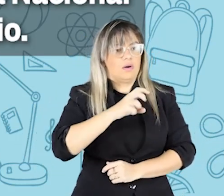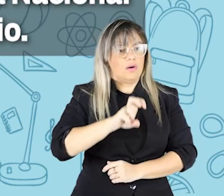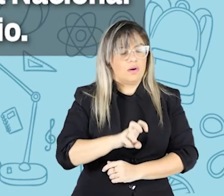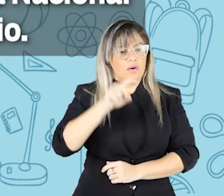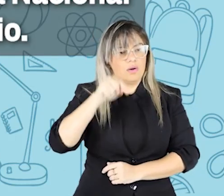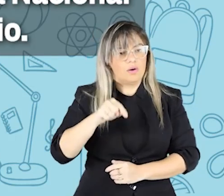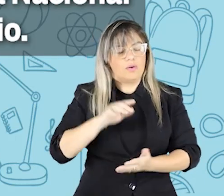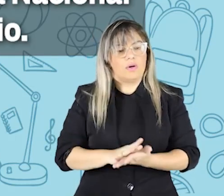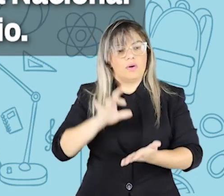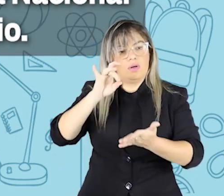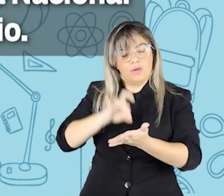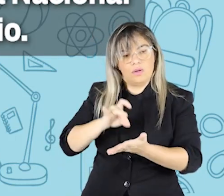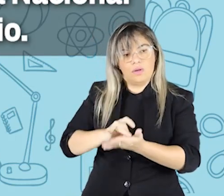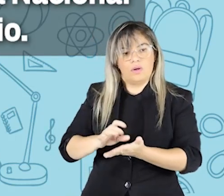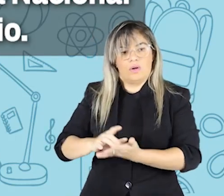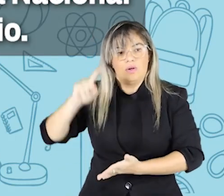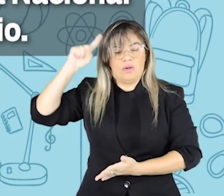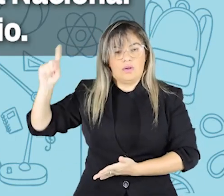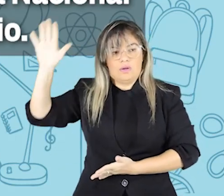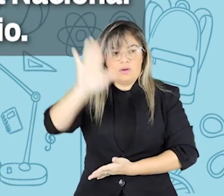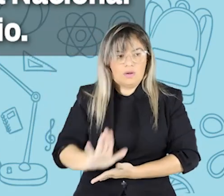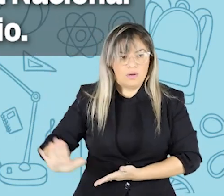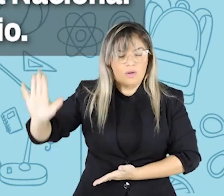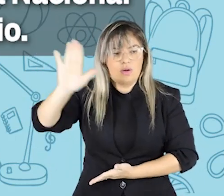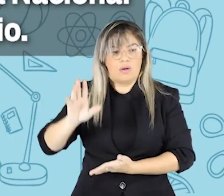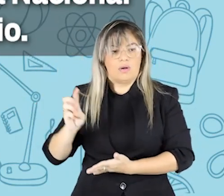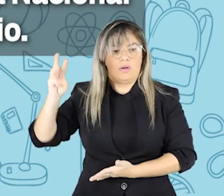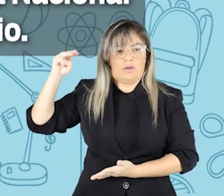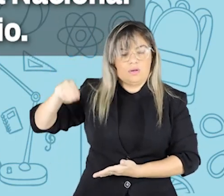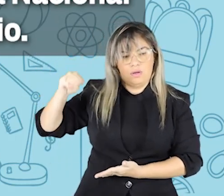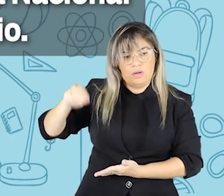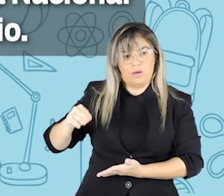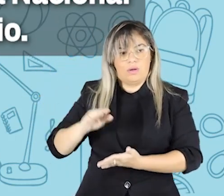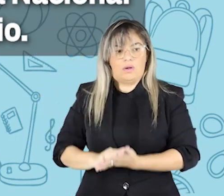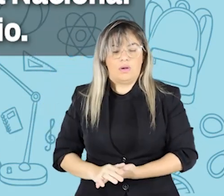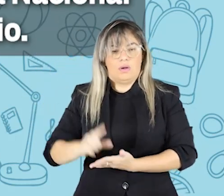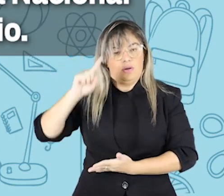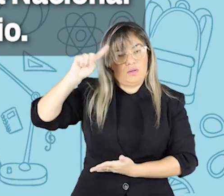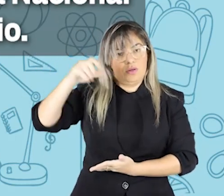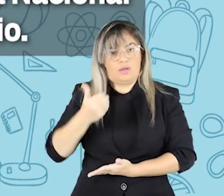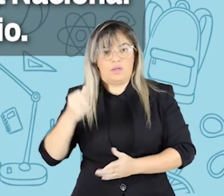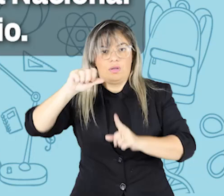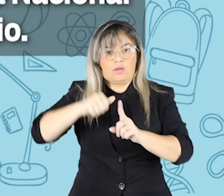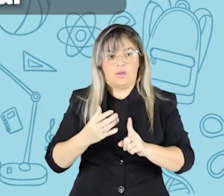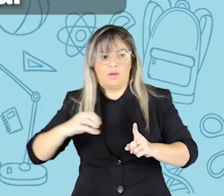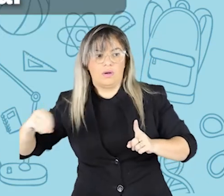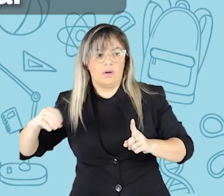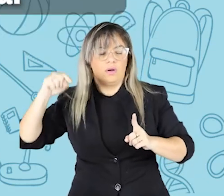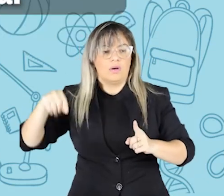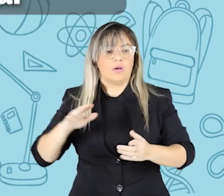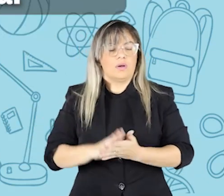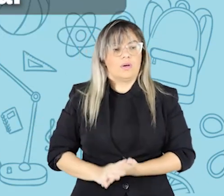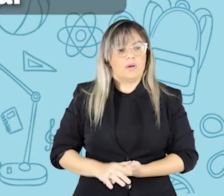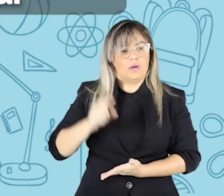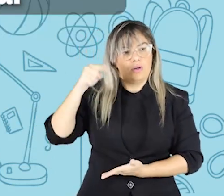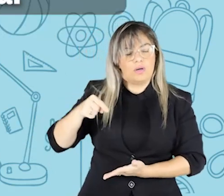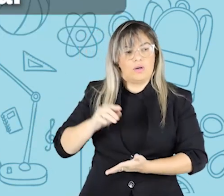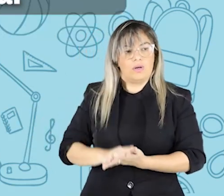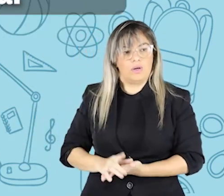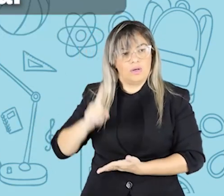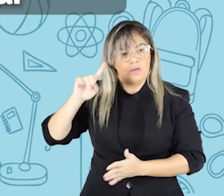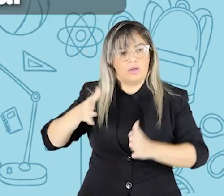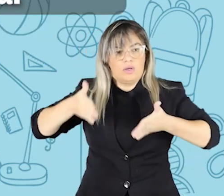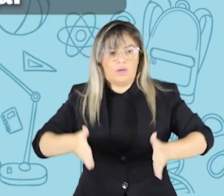12.835, que instituiu oficialmente o Dia Nacional da Matemática, em 6 de maio. Data de nascimento de